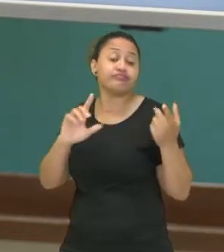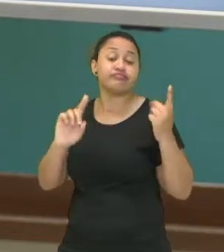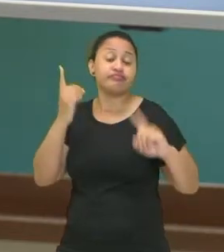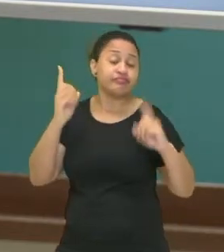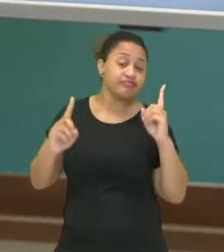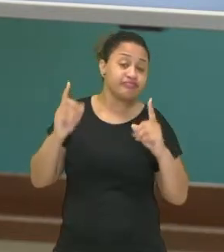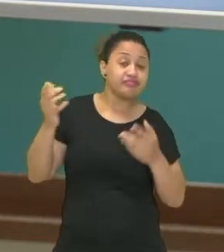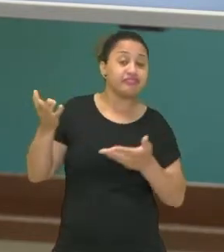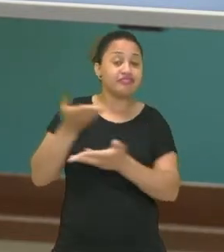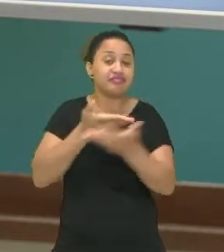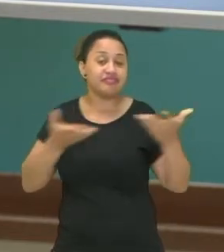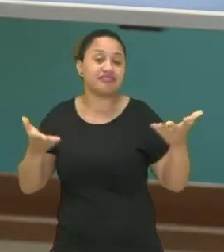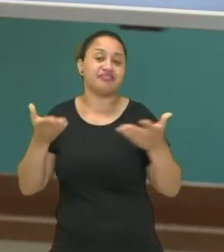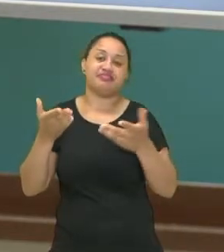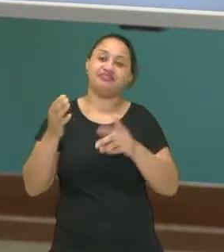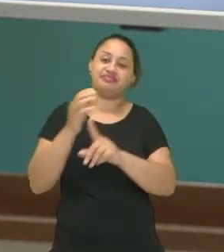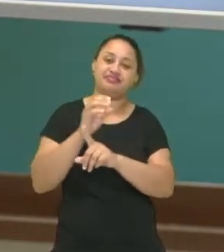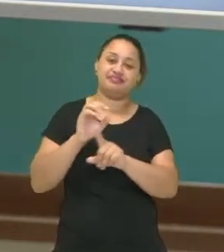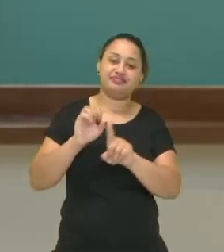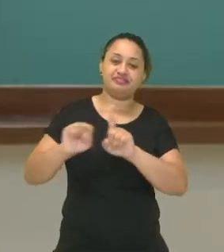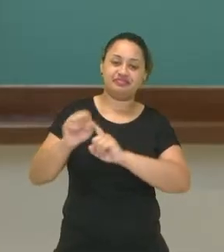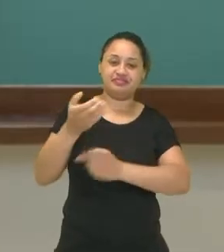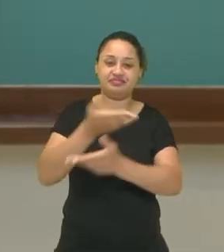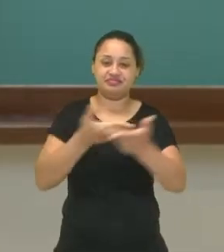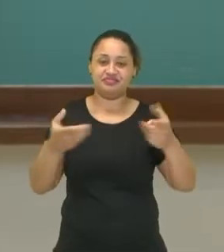nos socializarmos.